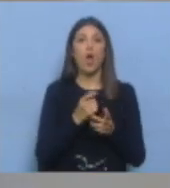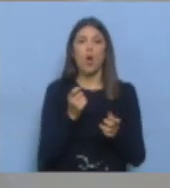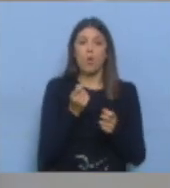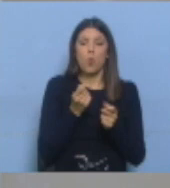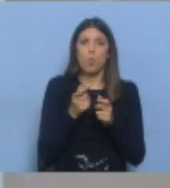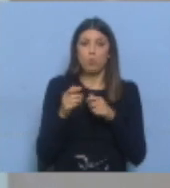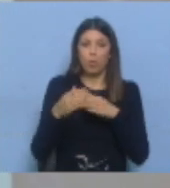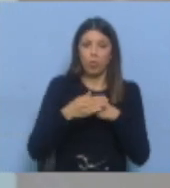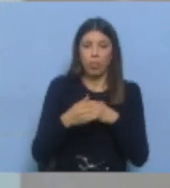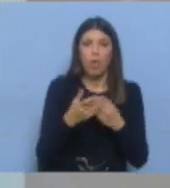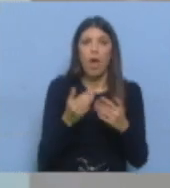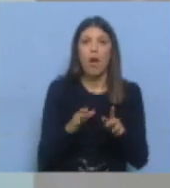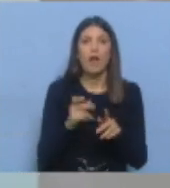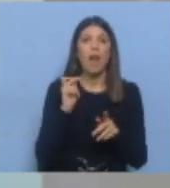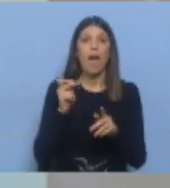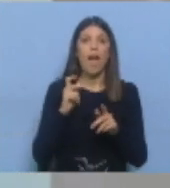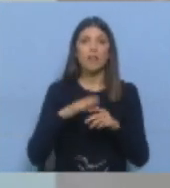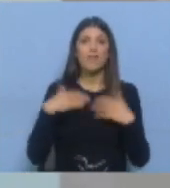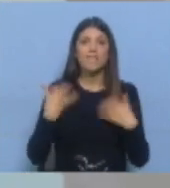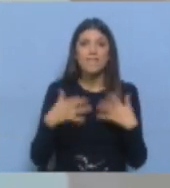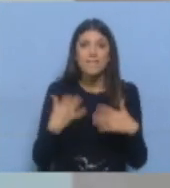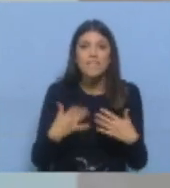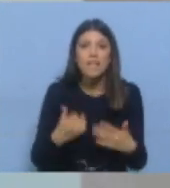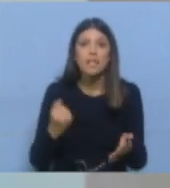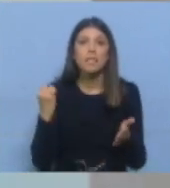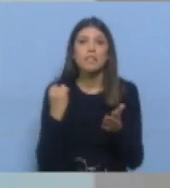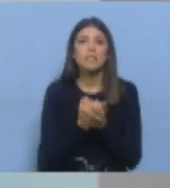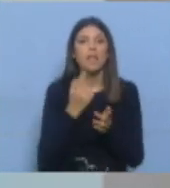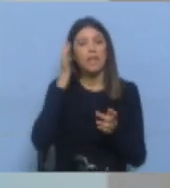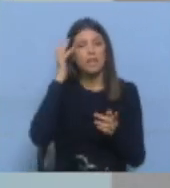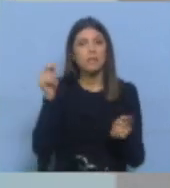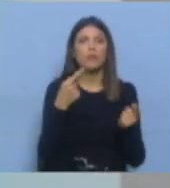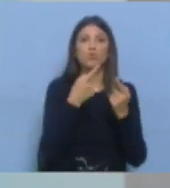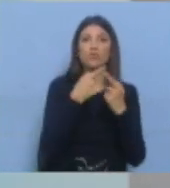também muito intensos e marcados por iniciativas